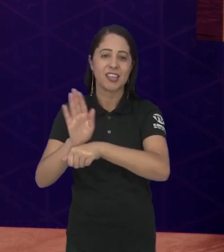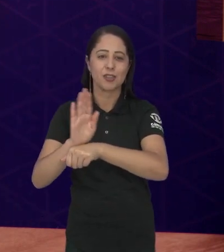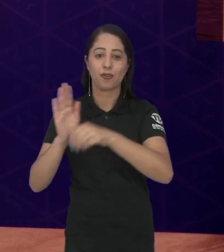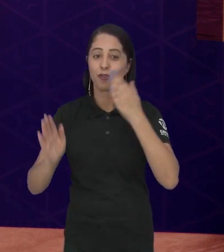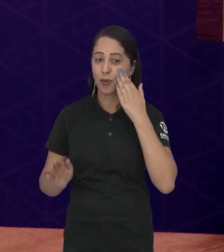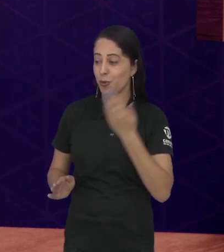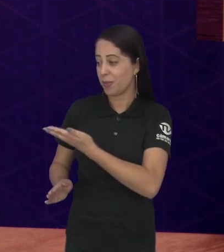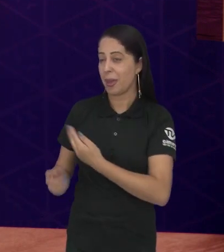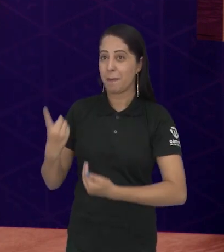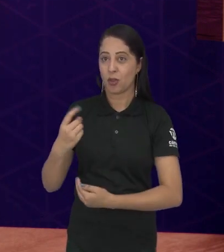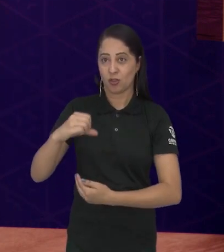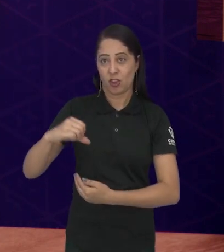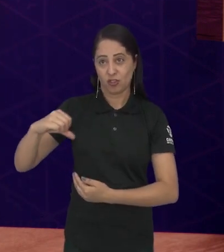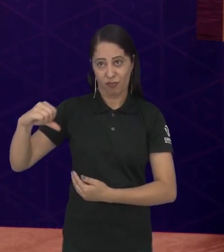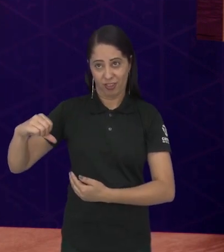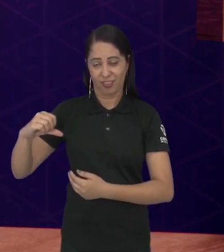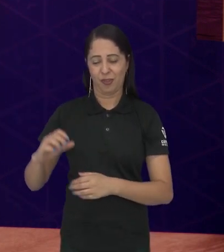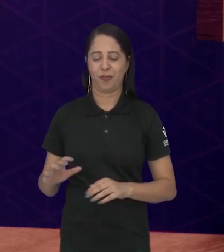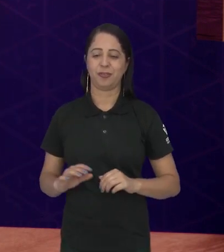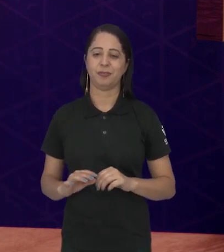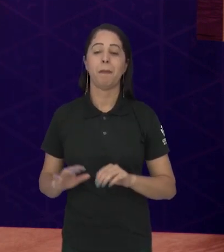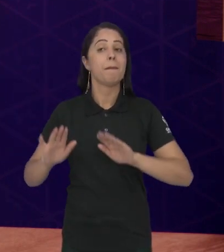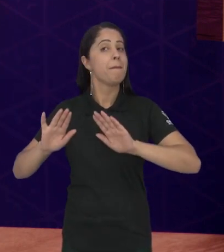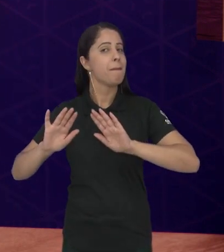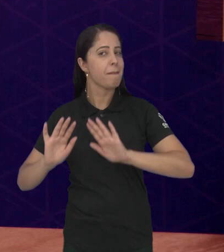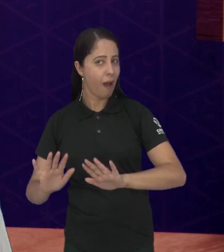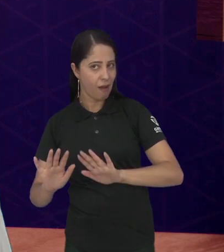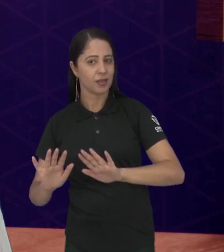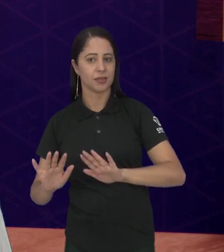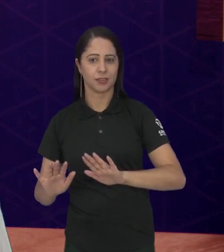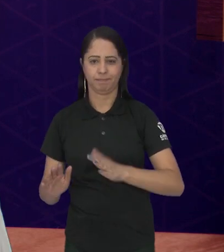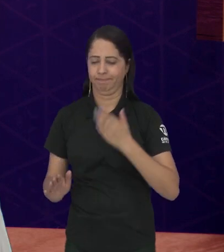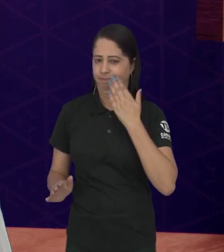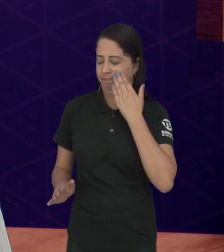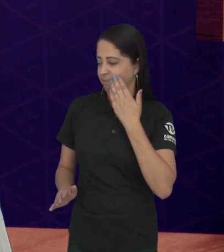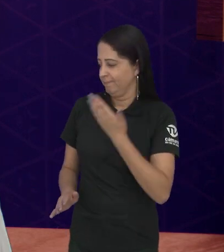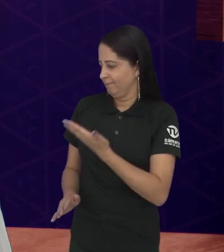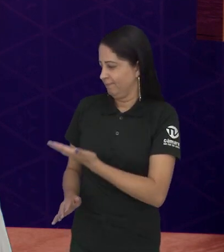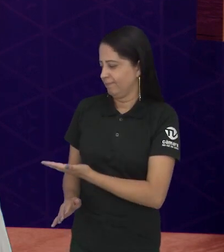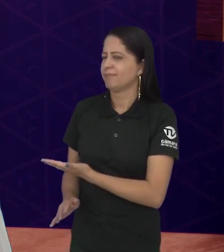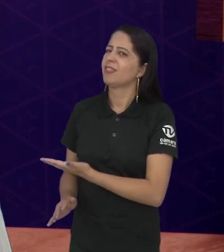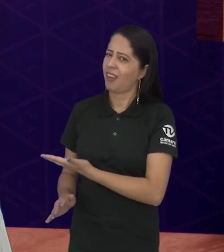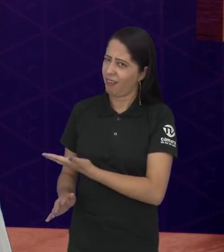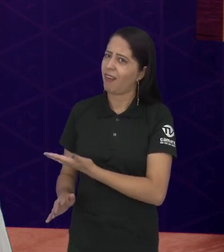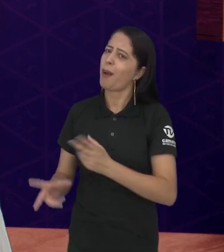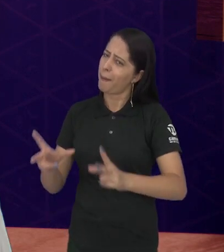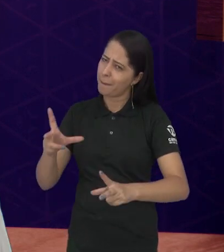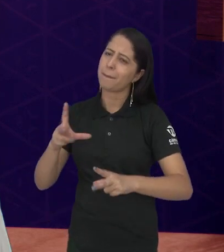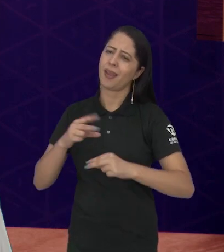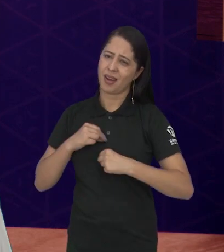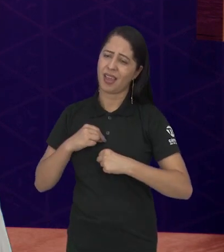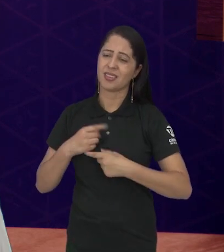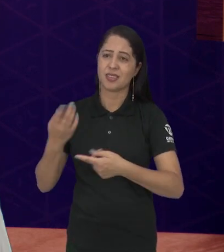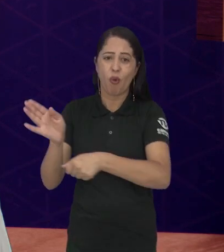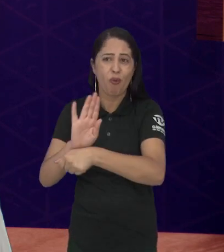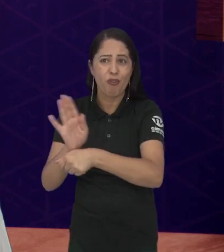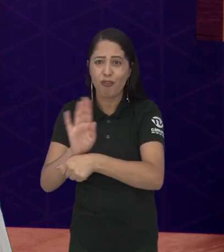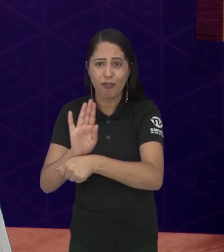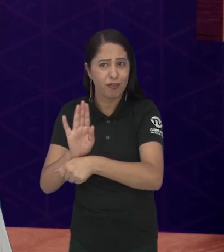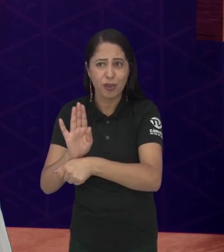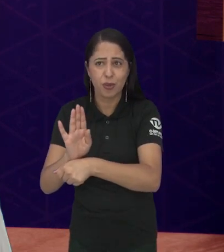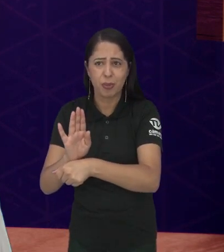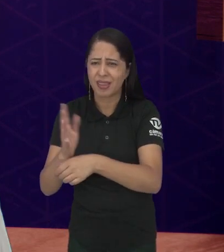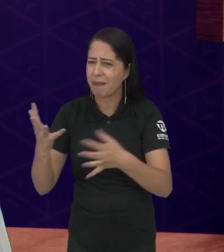em 1999. Mas... Cara, a Fernanda Montenegro merecia muito, porque Central do Brasil é